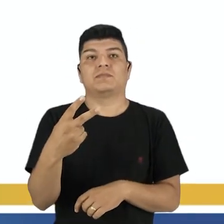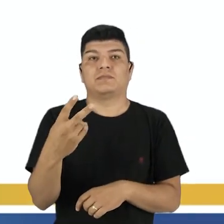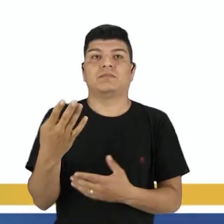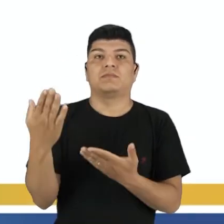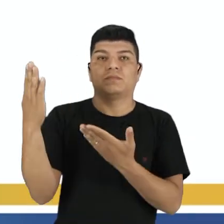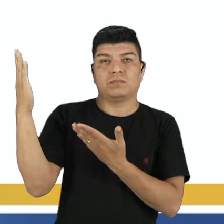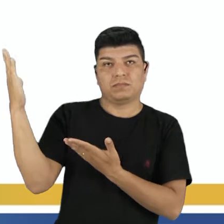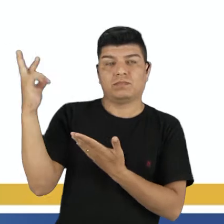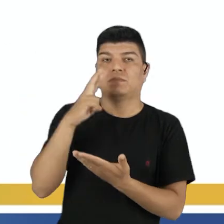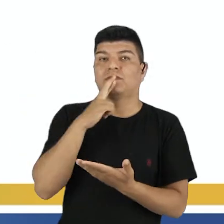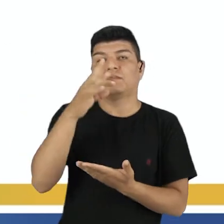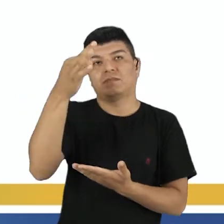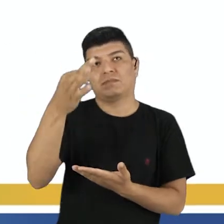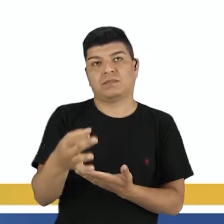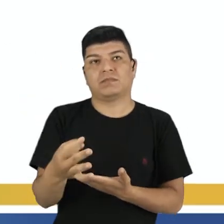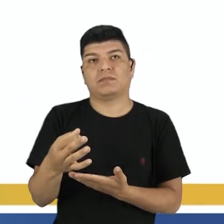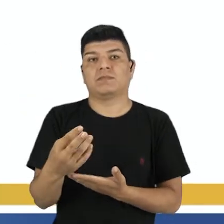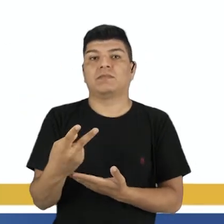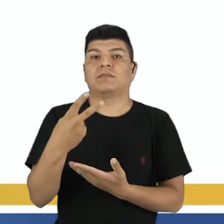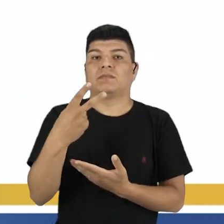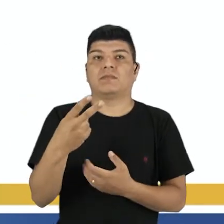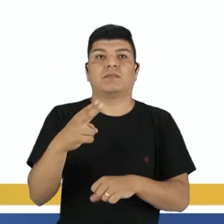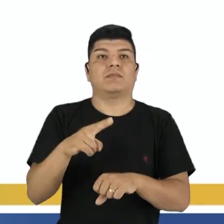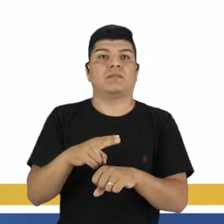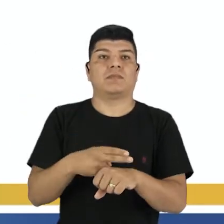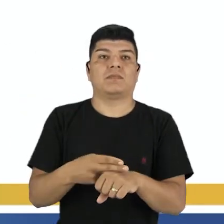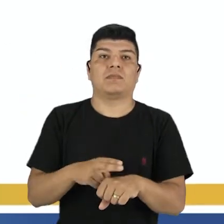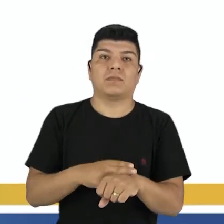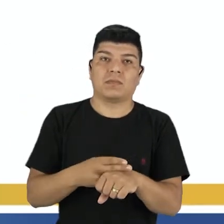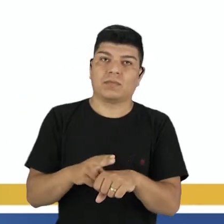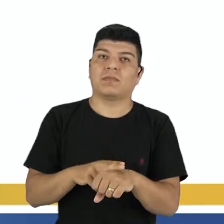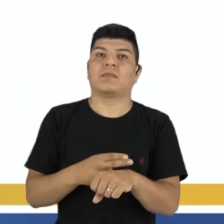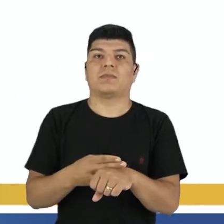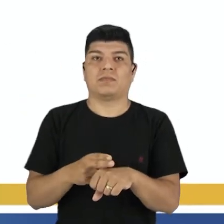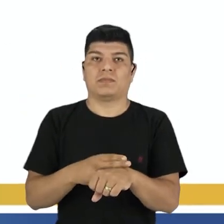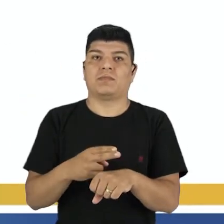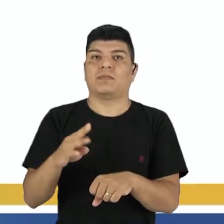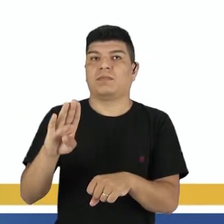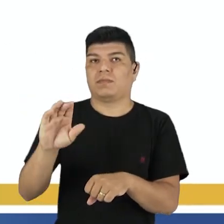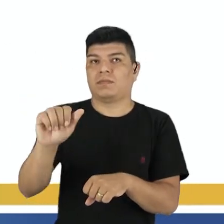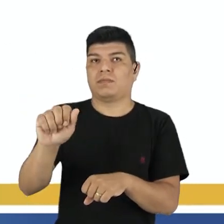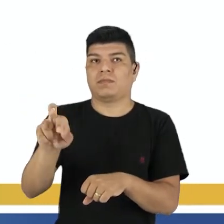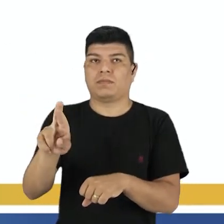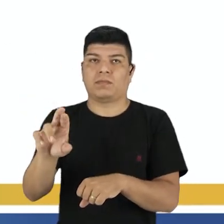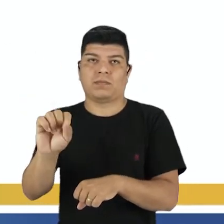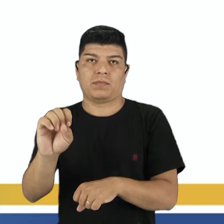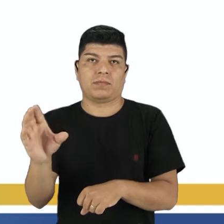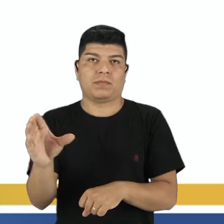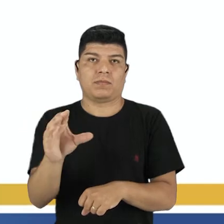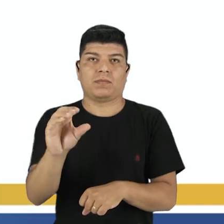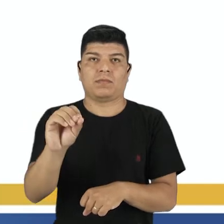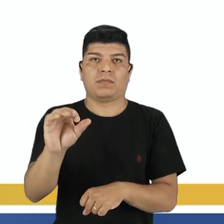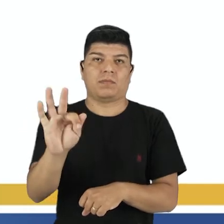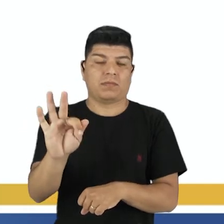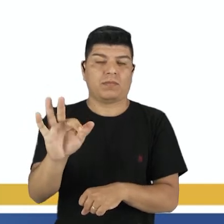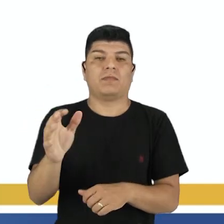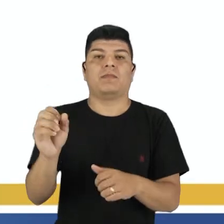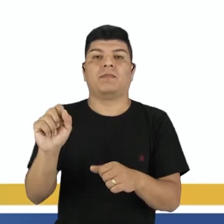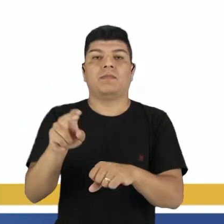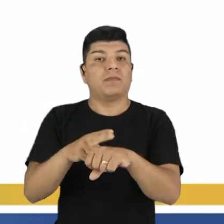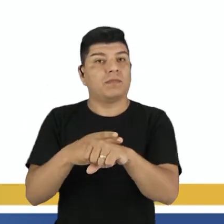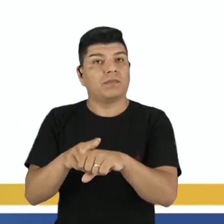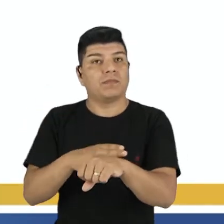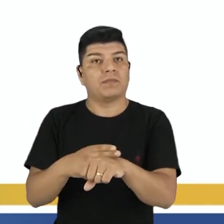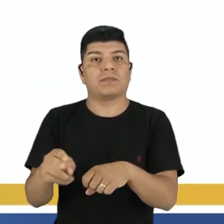isso que tem na resposta aí para vocês. 2 bars of chocolate. 2 barras de chocolate. E na letra